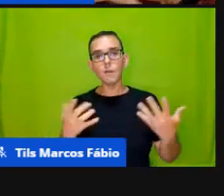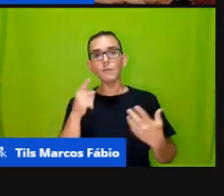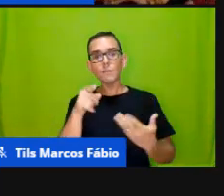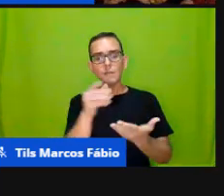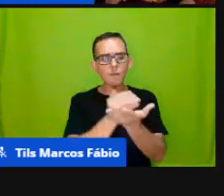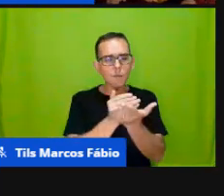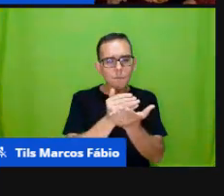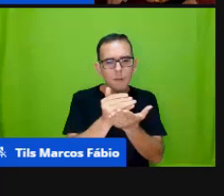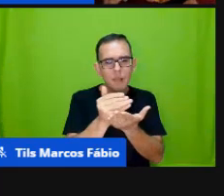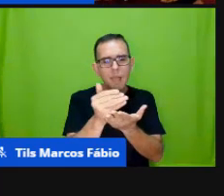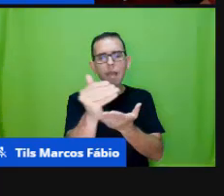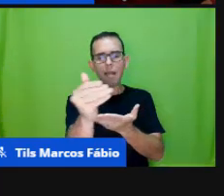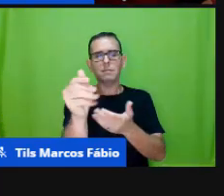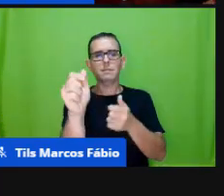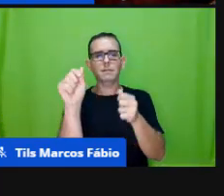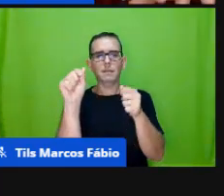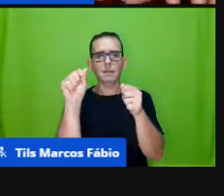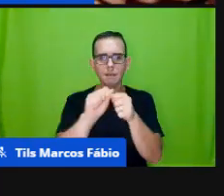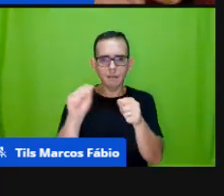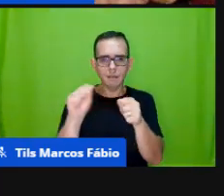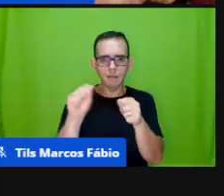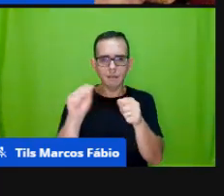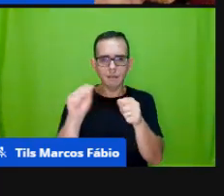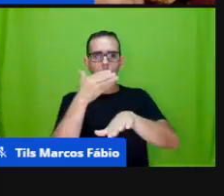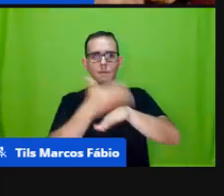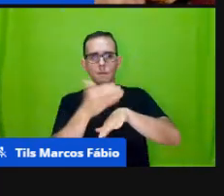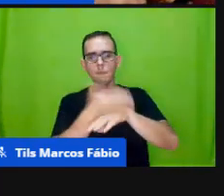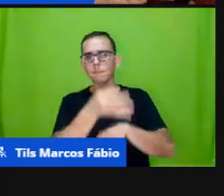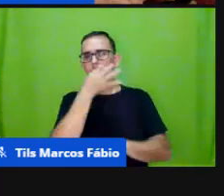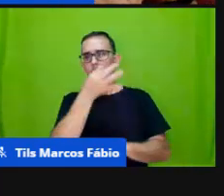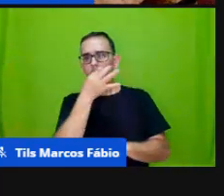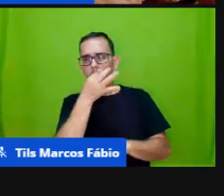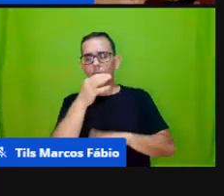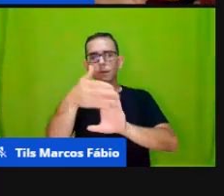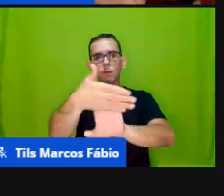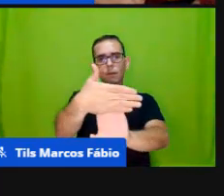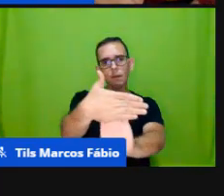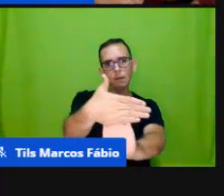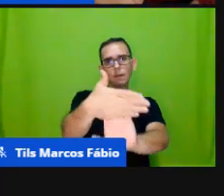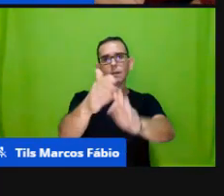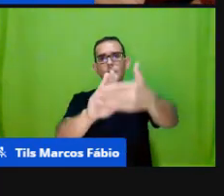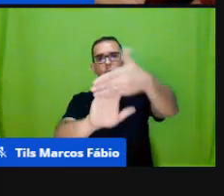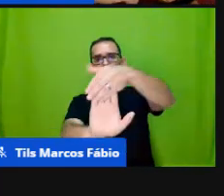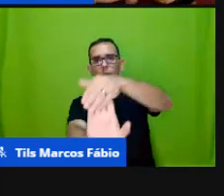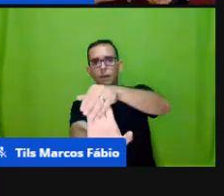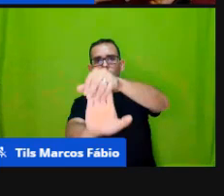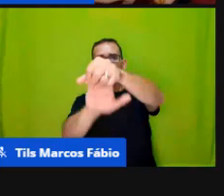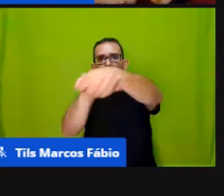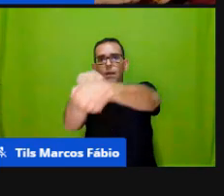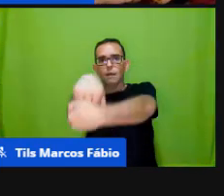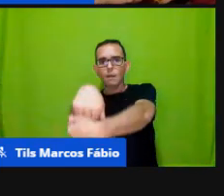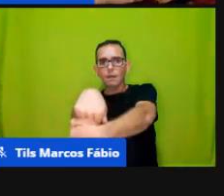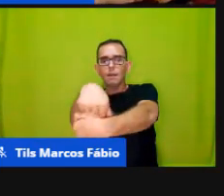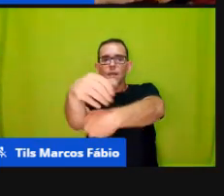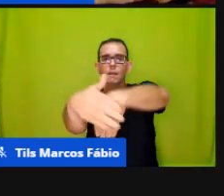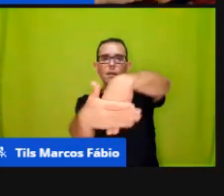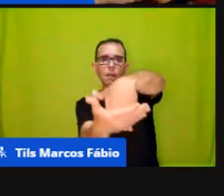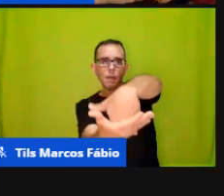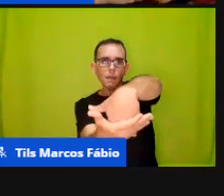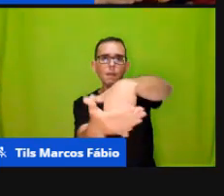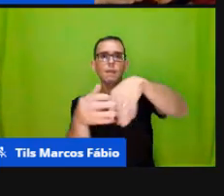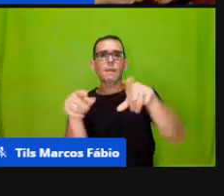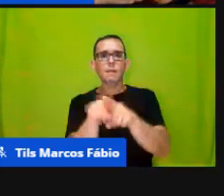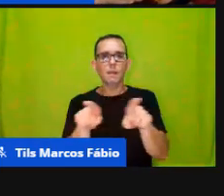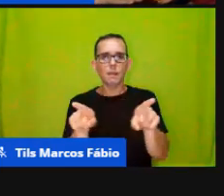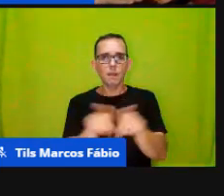começa a atividade, que você se propõe a fazer um alongamento, propõe a fazer